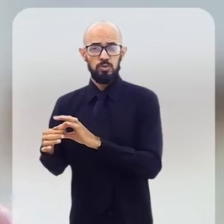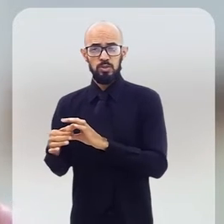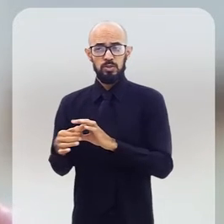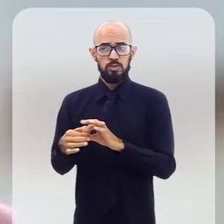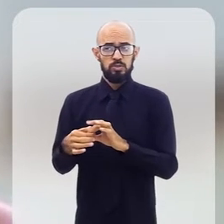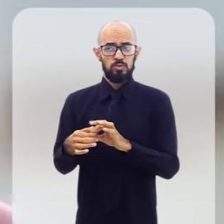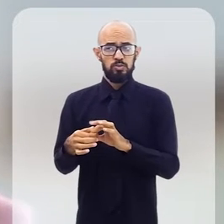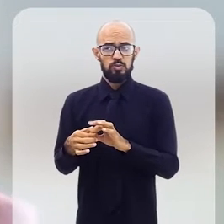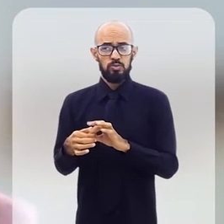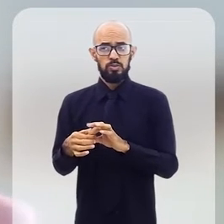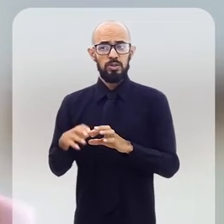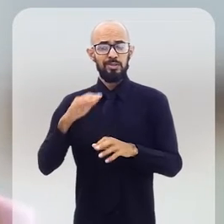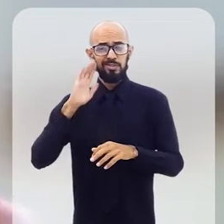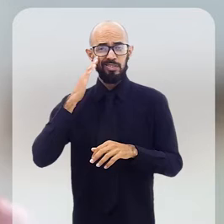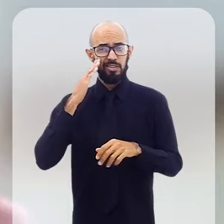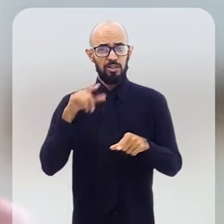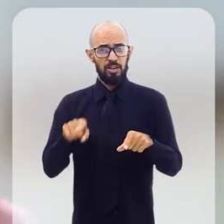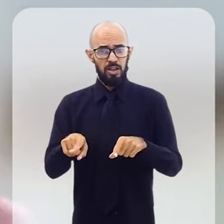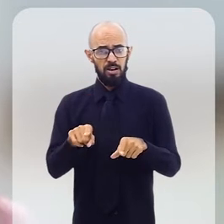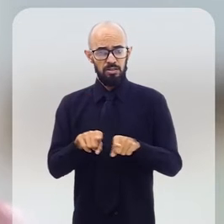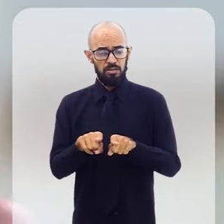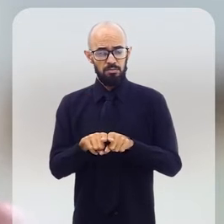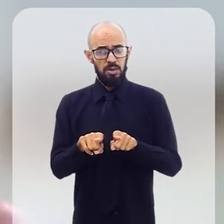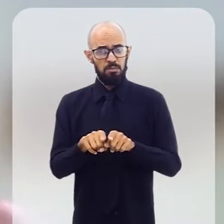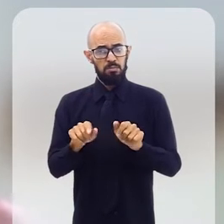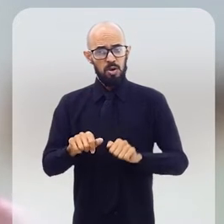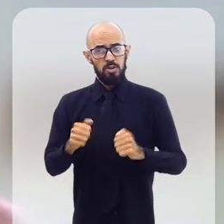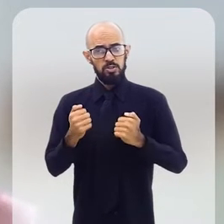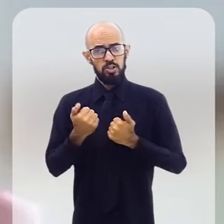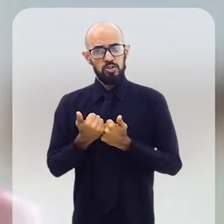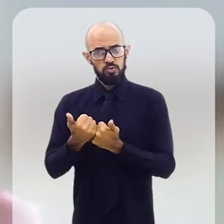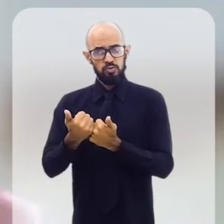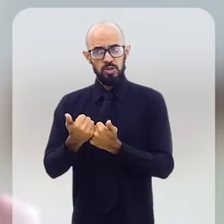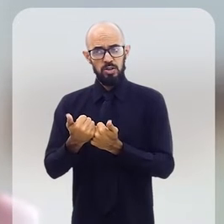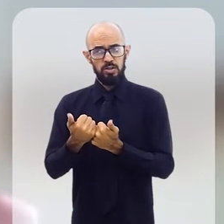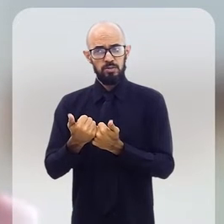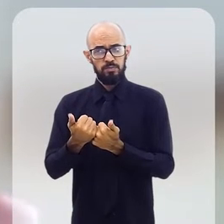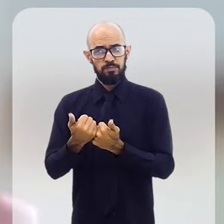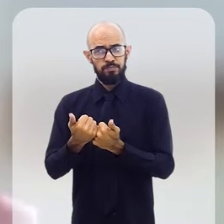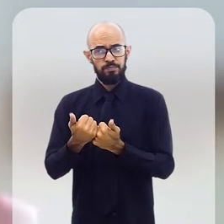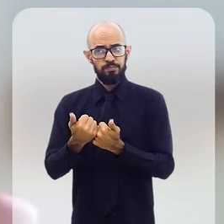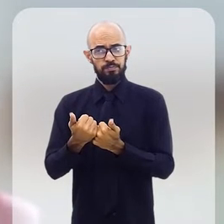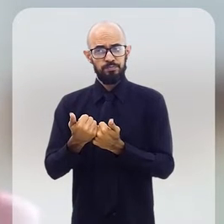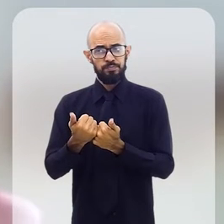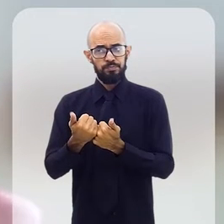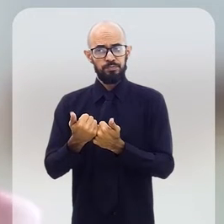nesse cenário, né, enfim, e entender que ela também pode contribuir para o